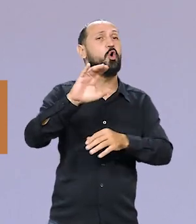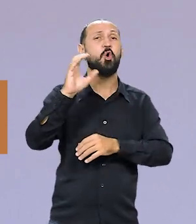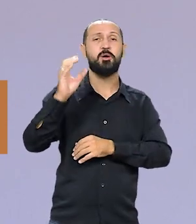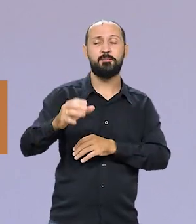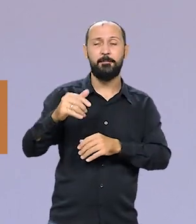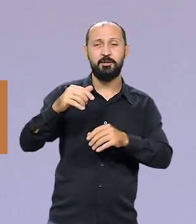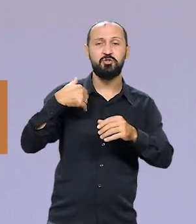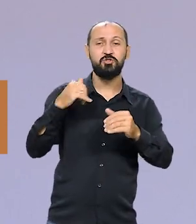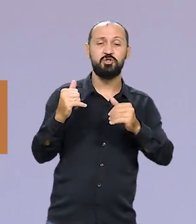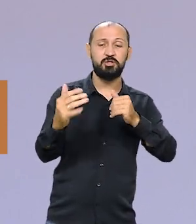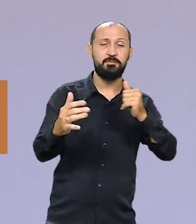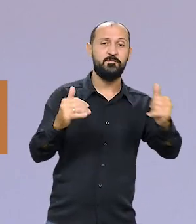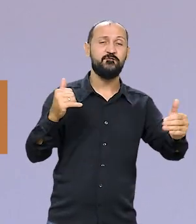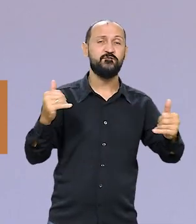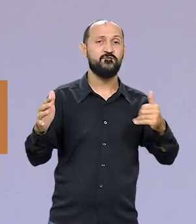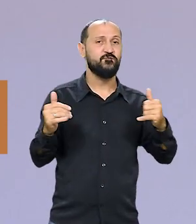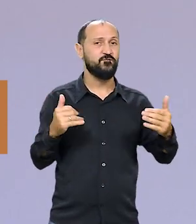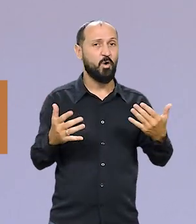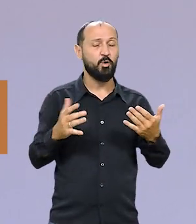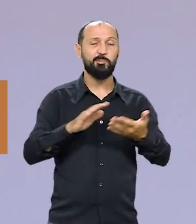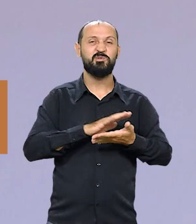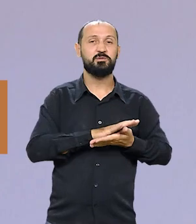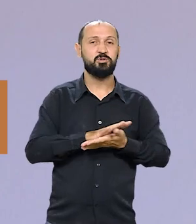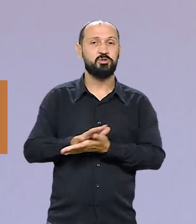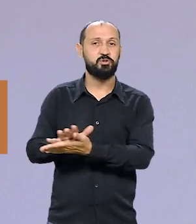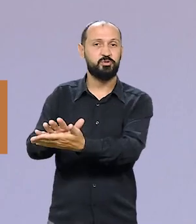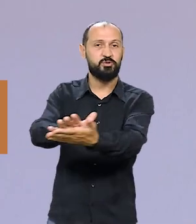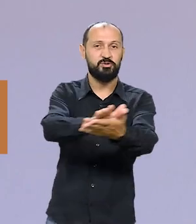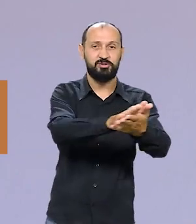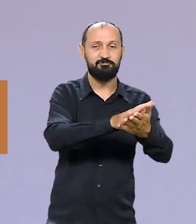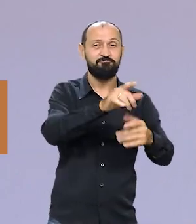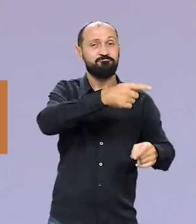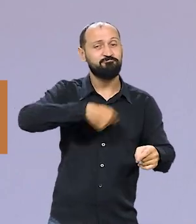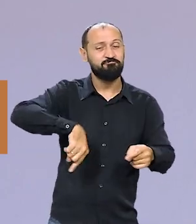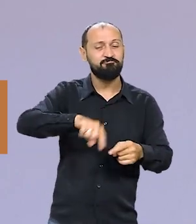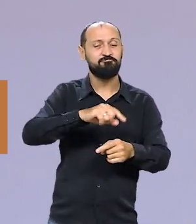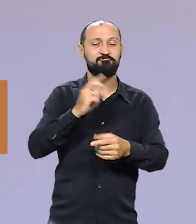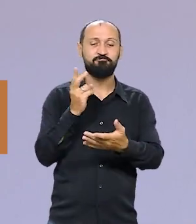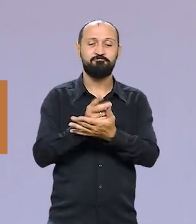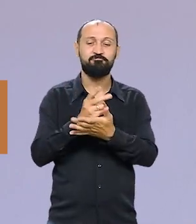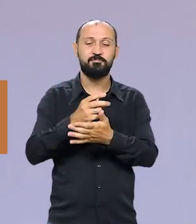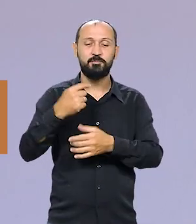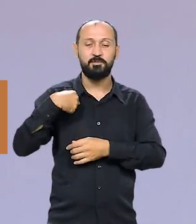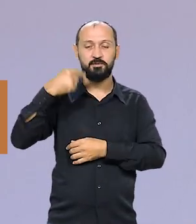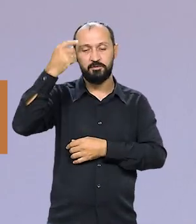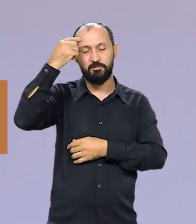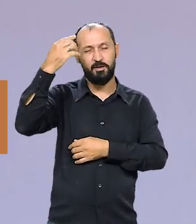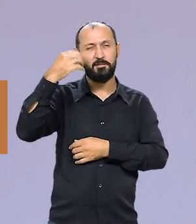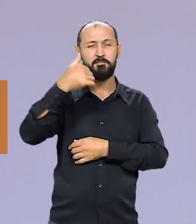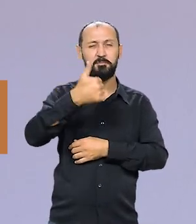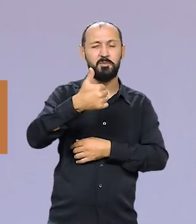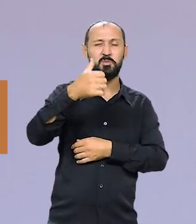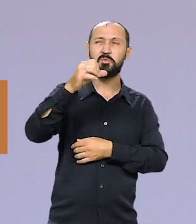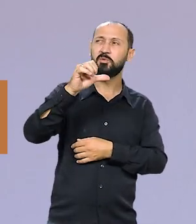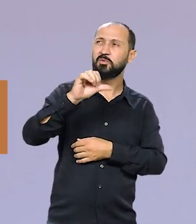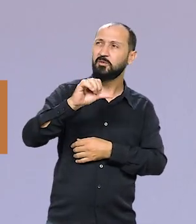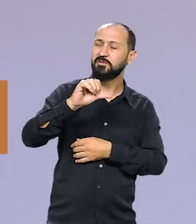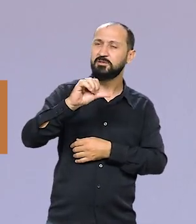sentido criminoso, sim, mas de viver à margem, portanto, excluído. E essas pessoas, então, só para ter uma ideia, em